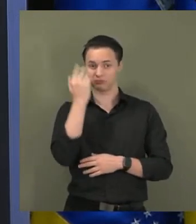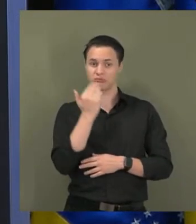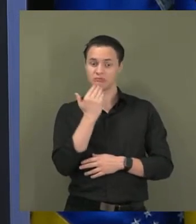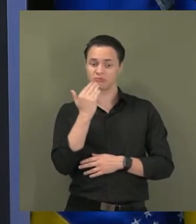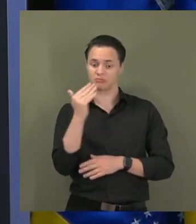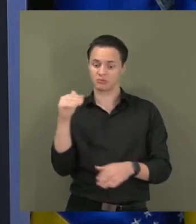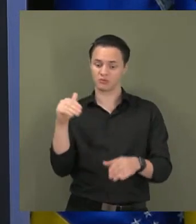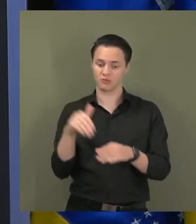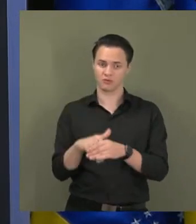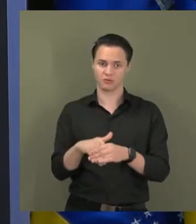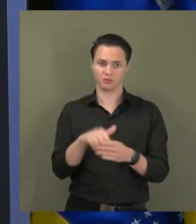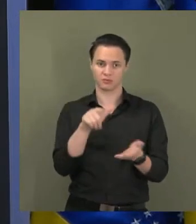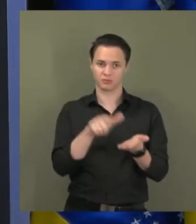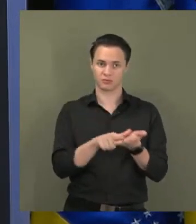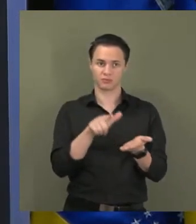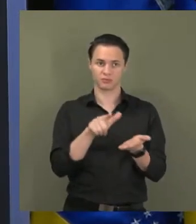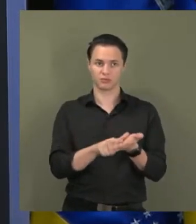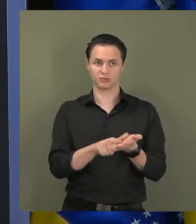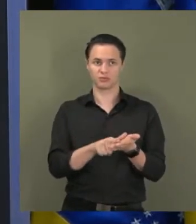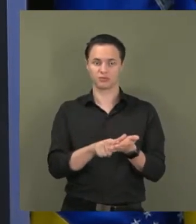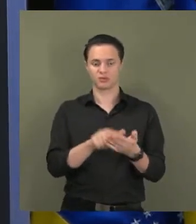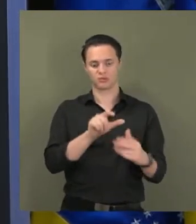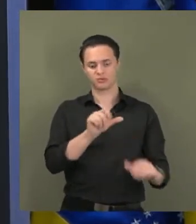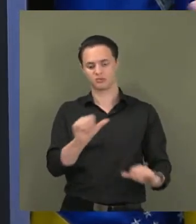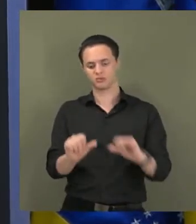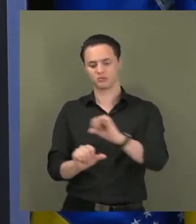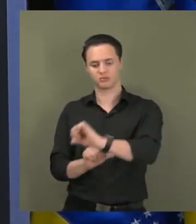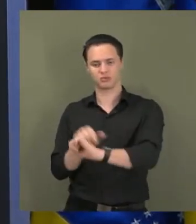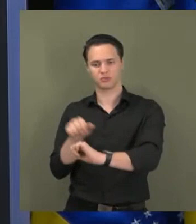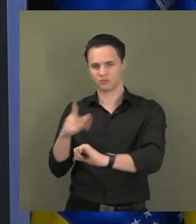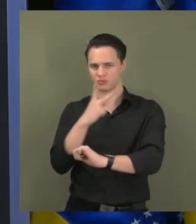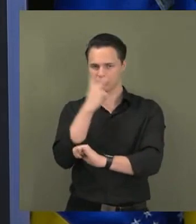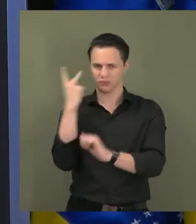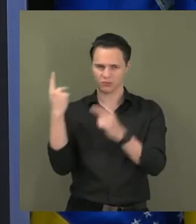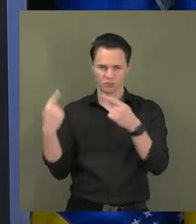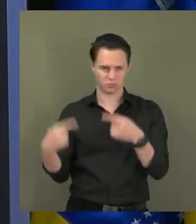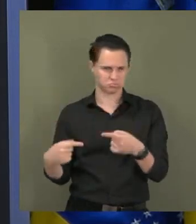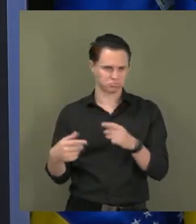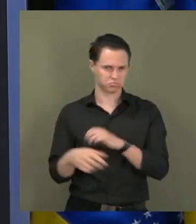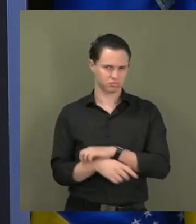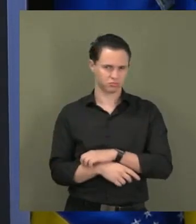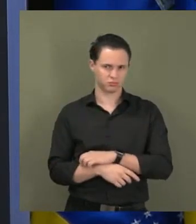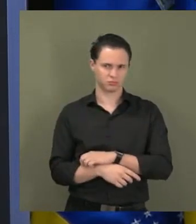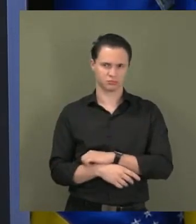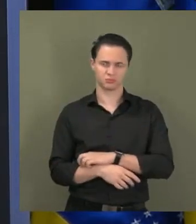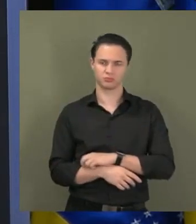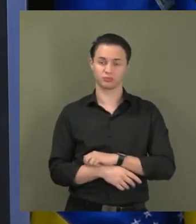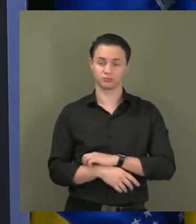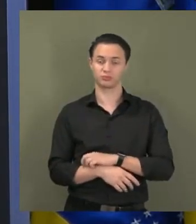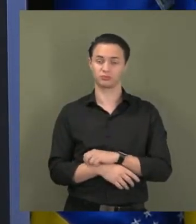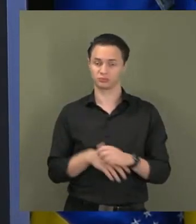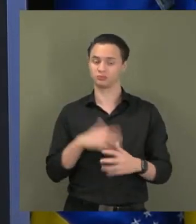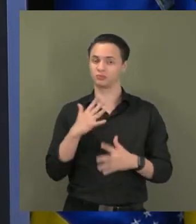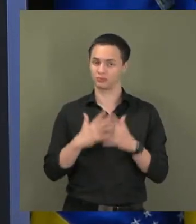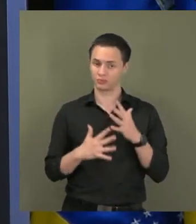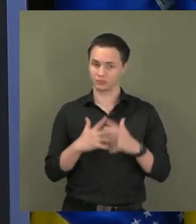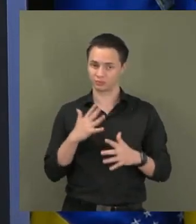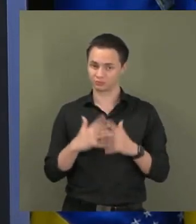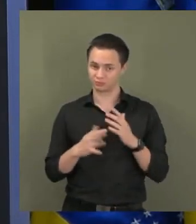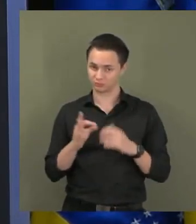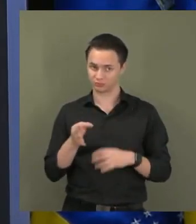do voto auditável de um dia para a noite por deputados que eram contra. Isso é ou não é uma interferência num poder sobre o